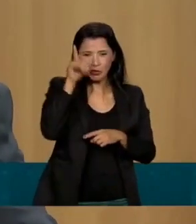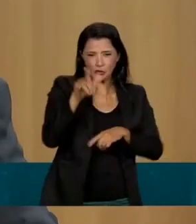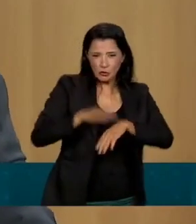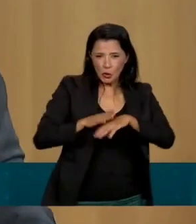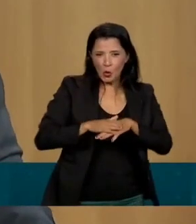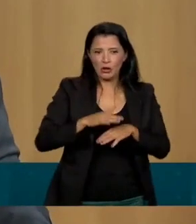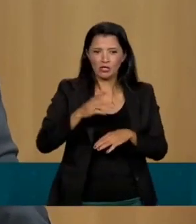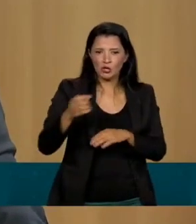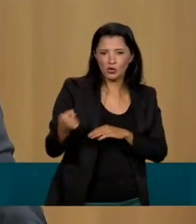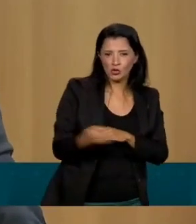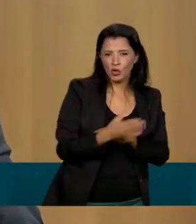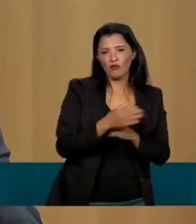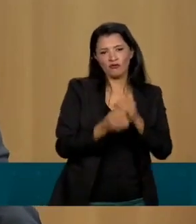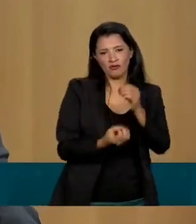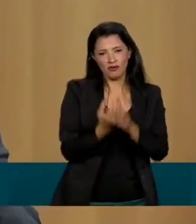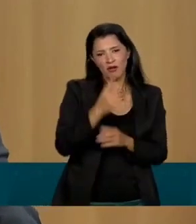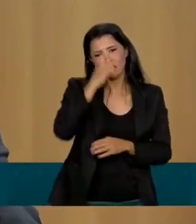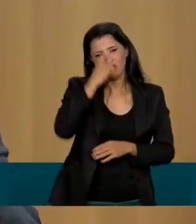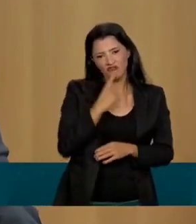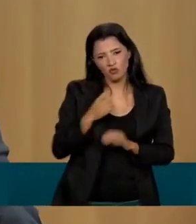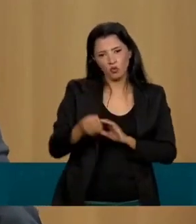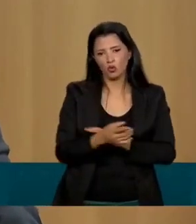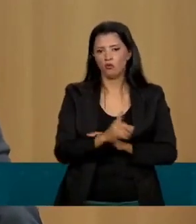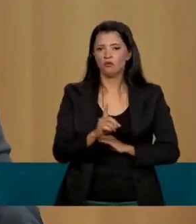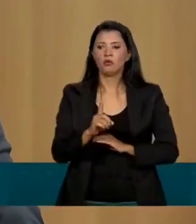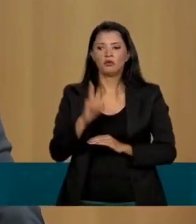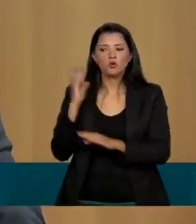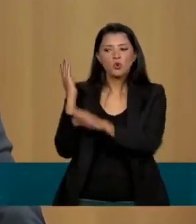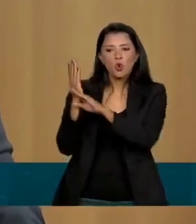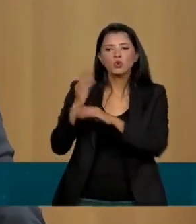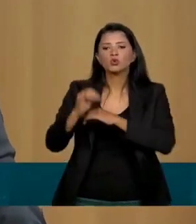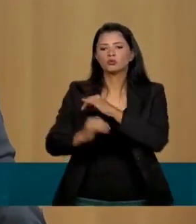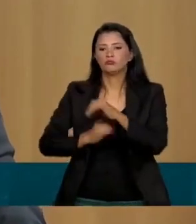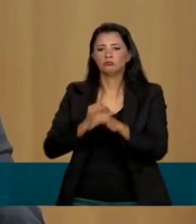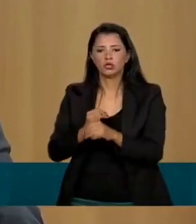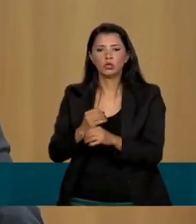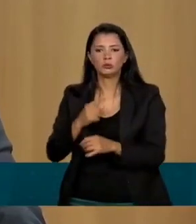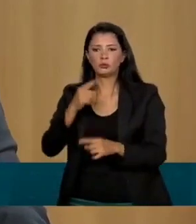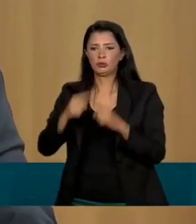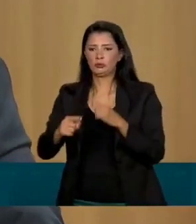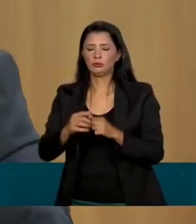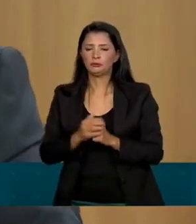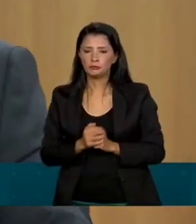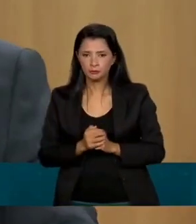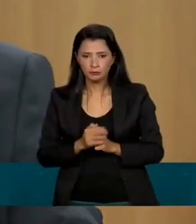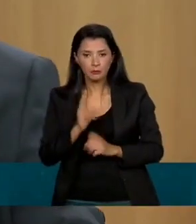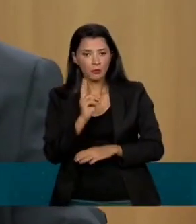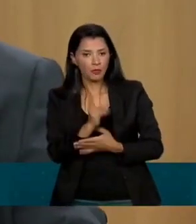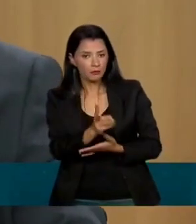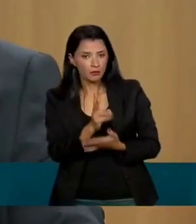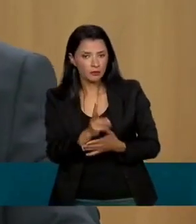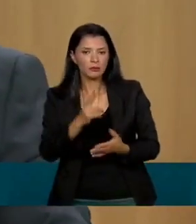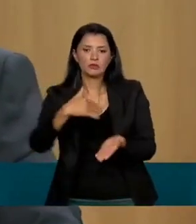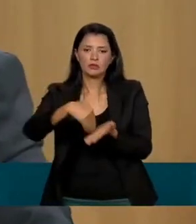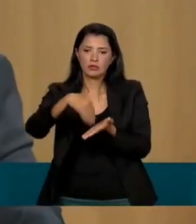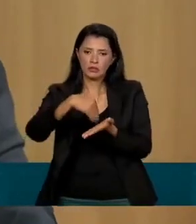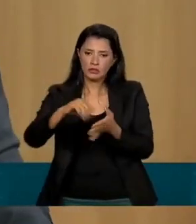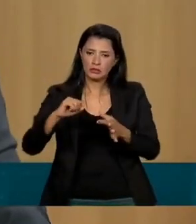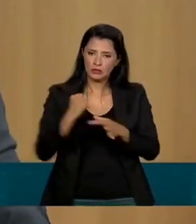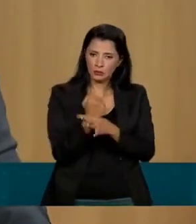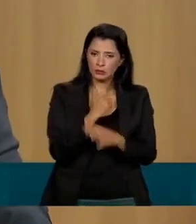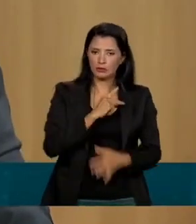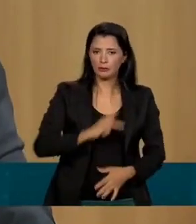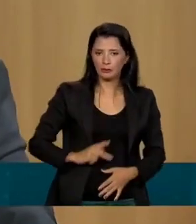a partir desses endereços identificados. A mesma Secretaria Nacional de Segurança Pública do Ministério